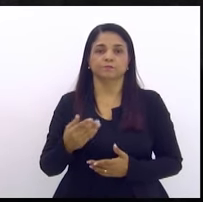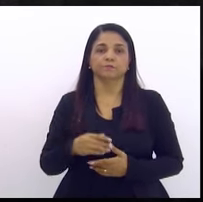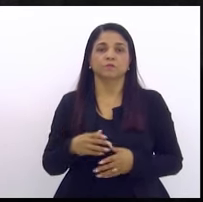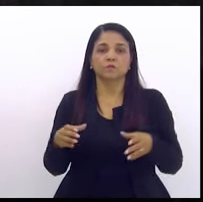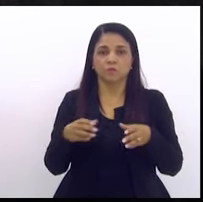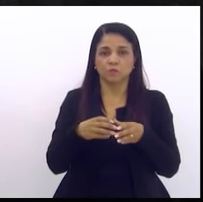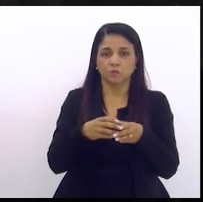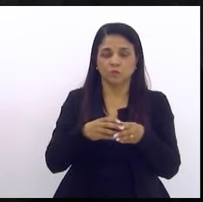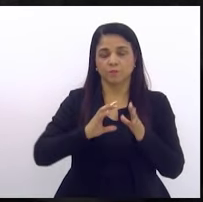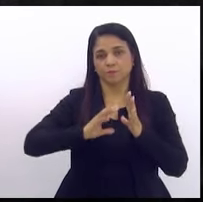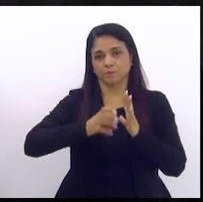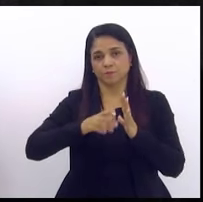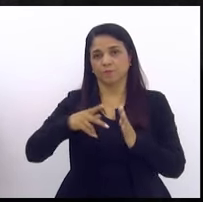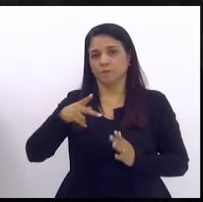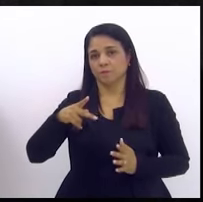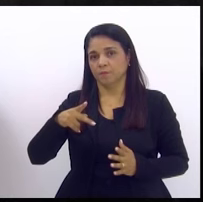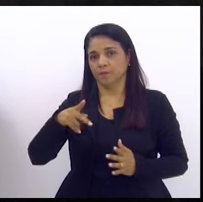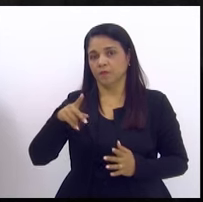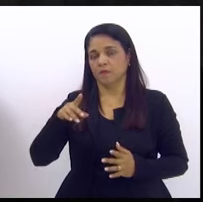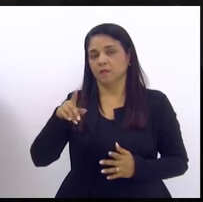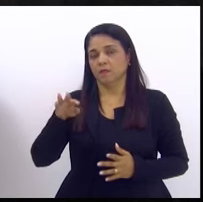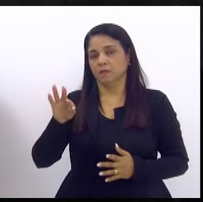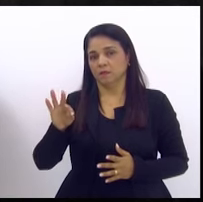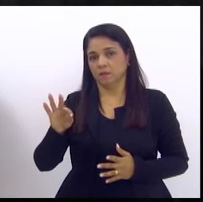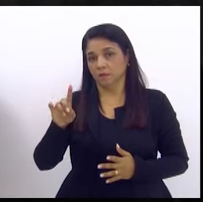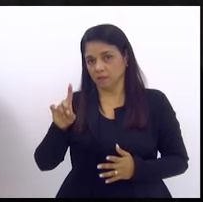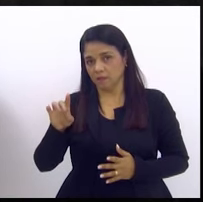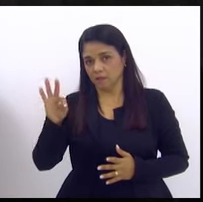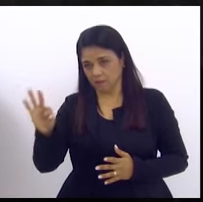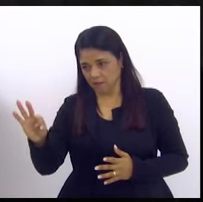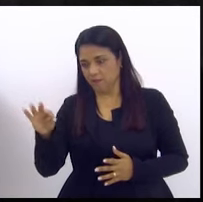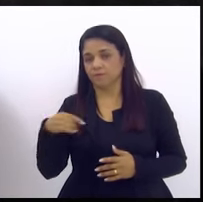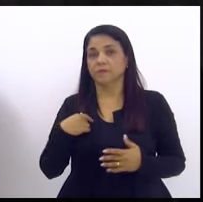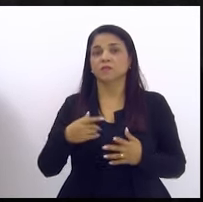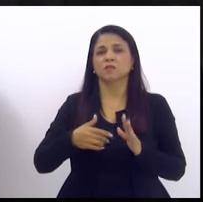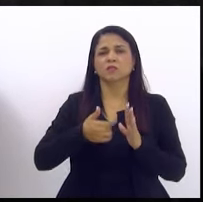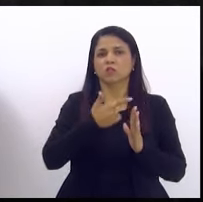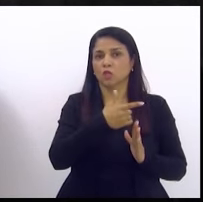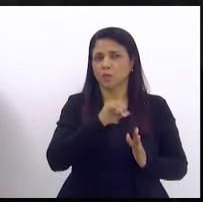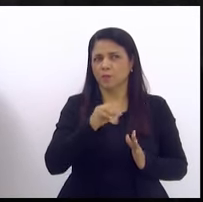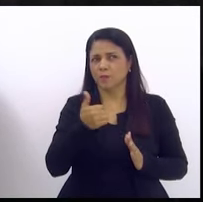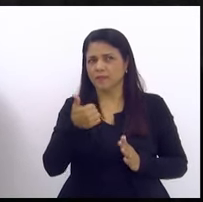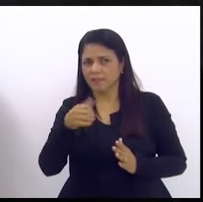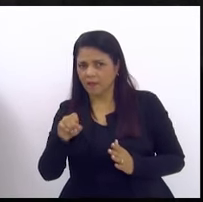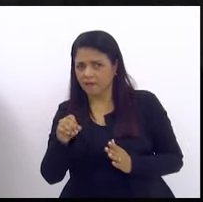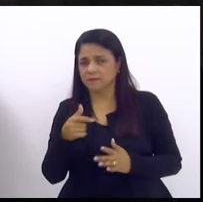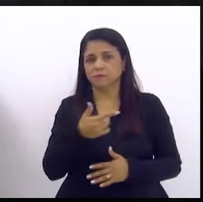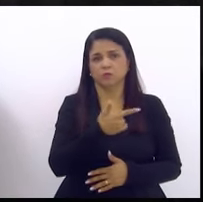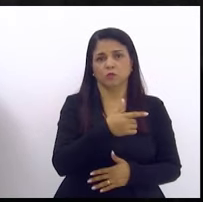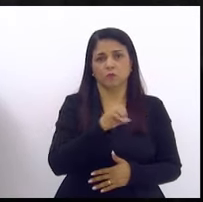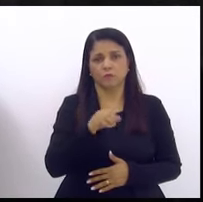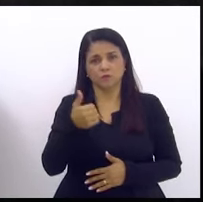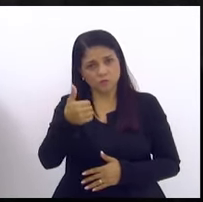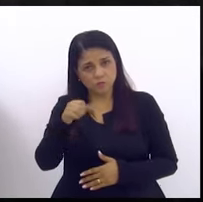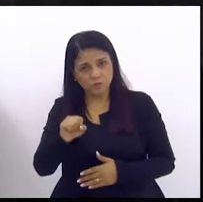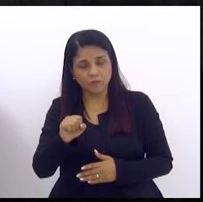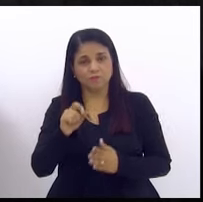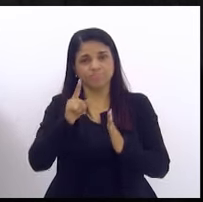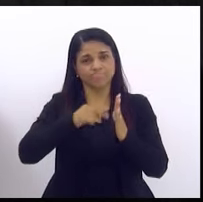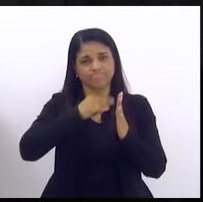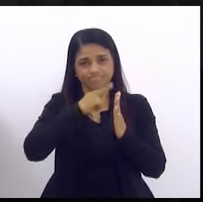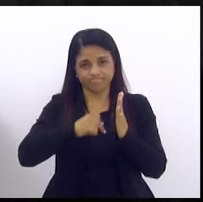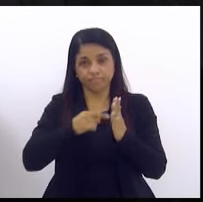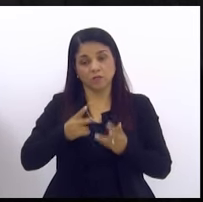Ocorre que esse projeto de 2010 em 18 também foi vetado e o veto